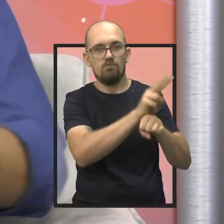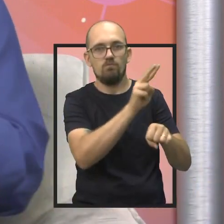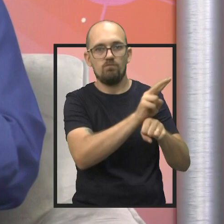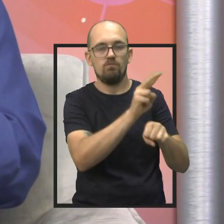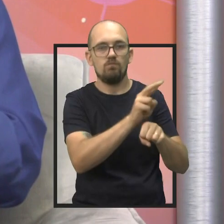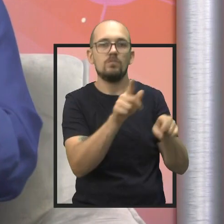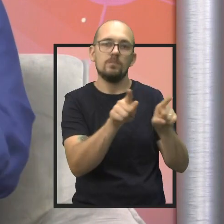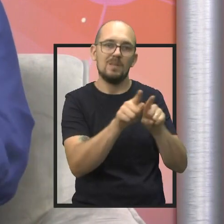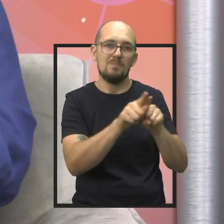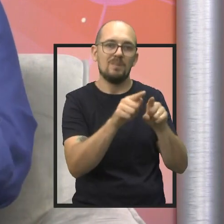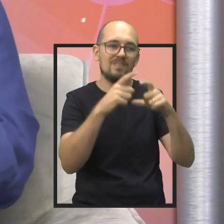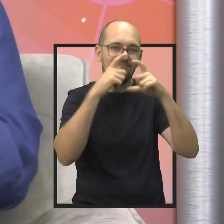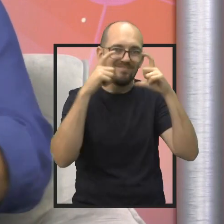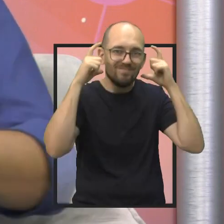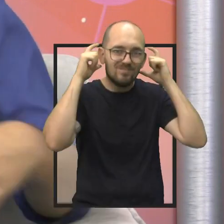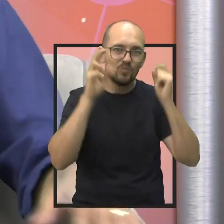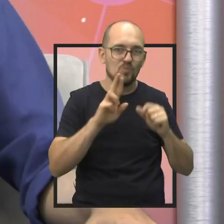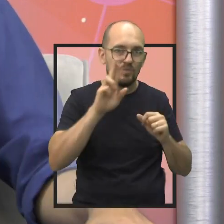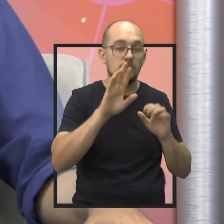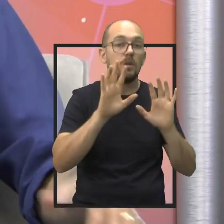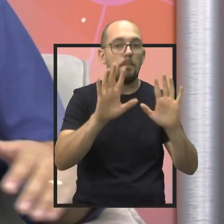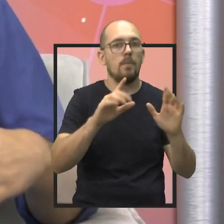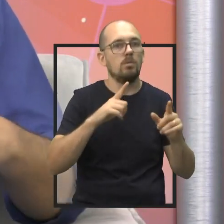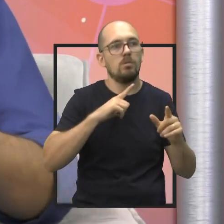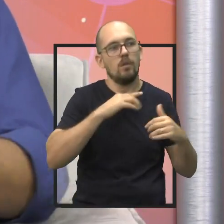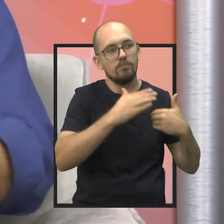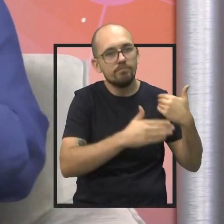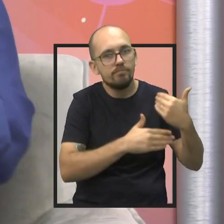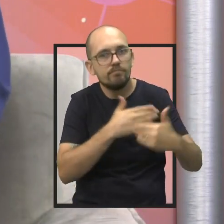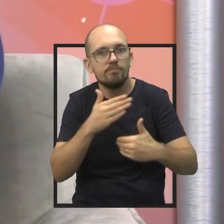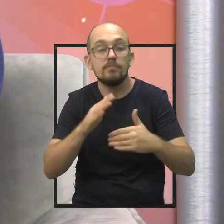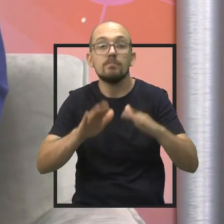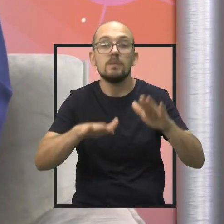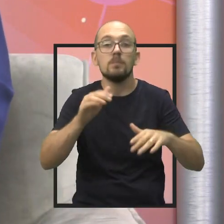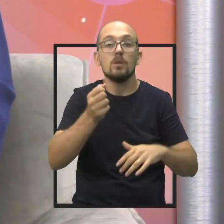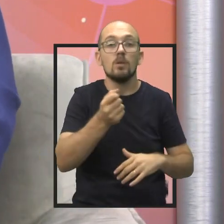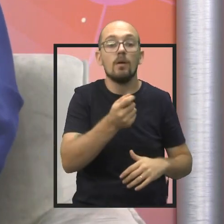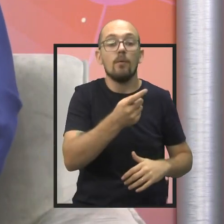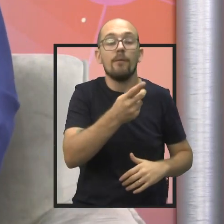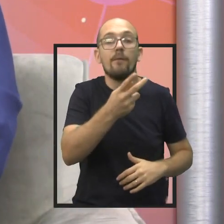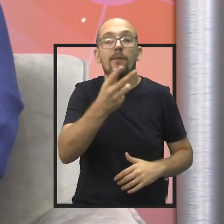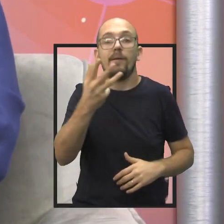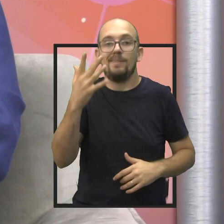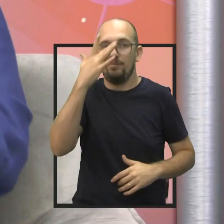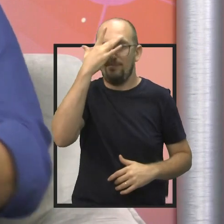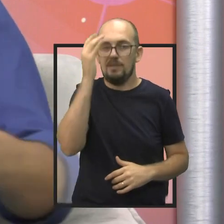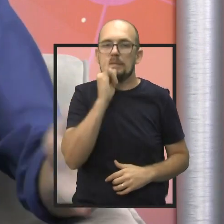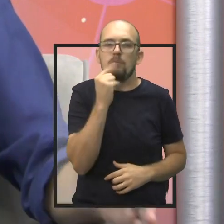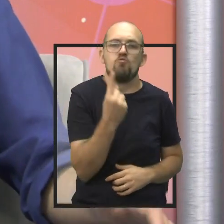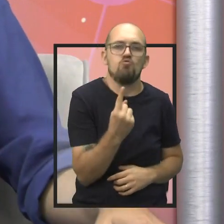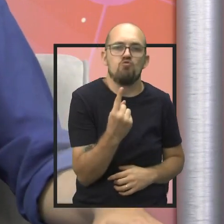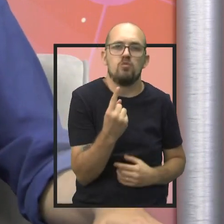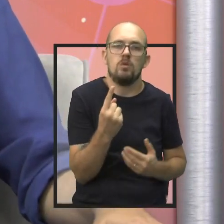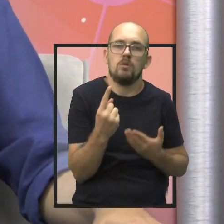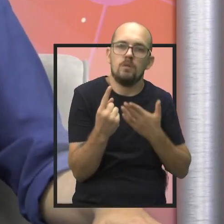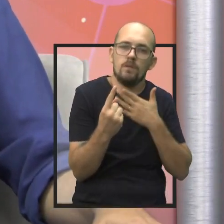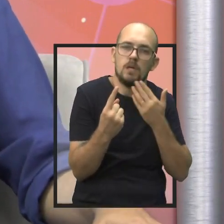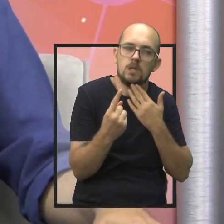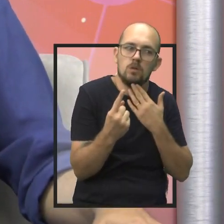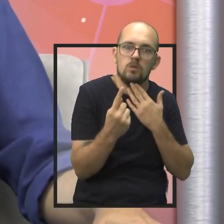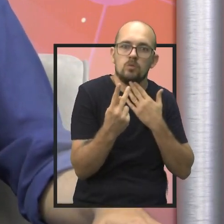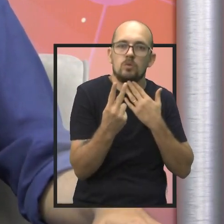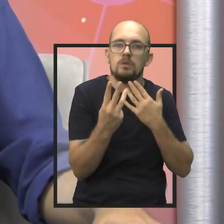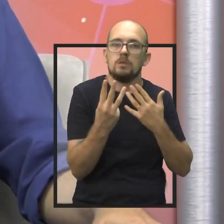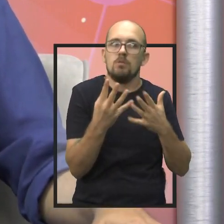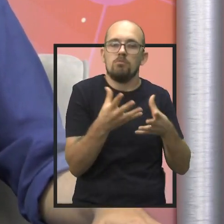preparado na questão do fluxograma, né? Isso tudo vai depender do número de casos que vai acontecer, né? Então, a Santa